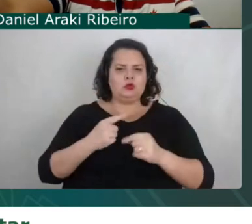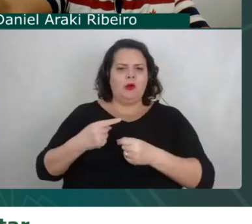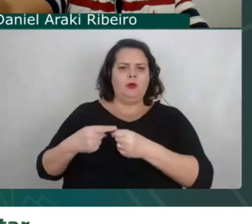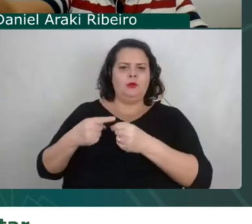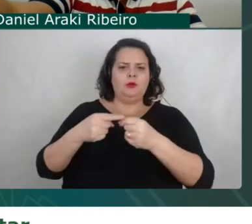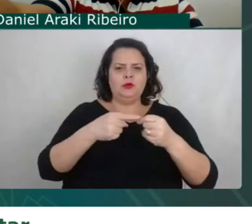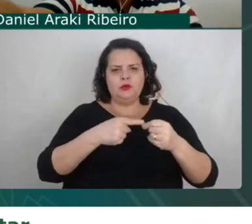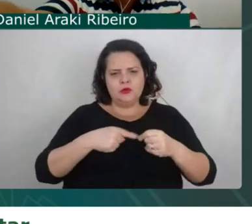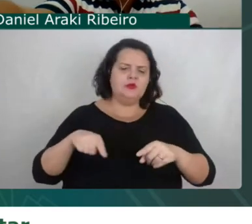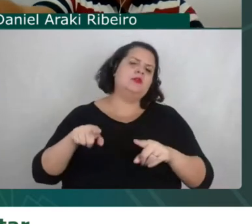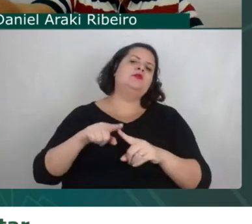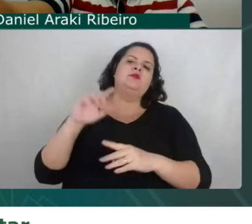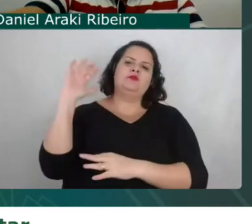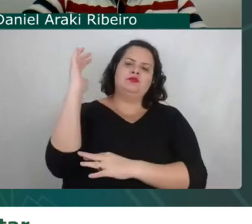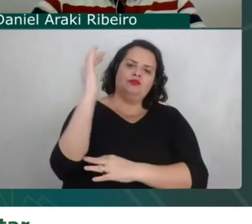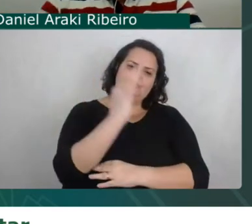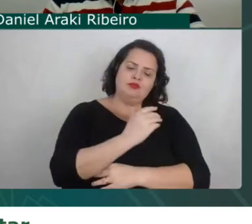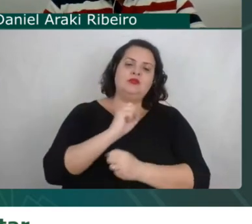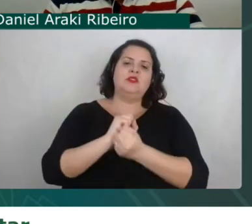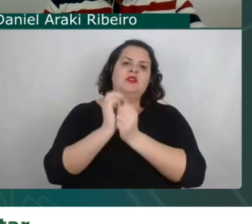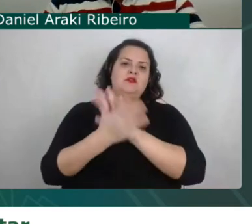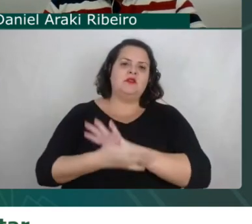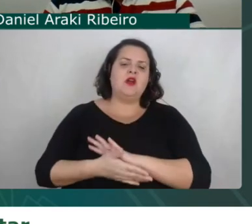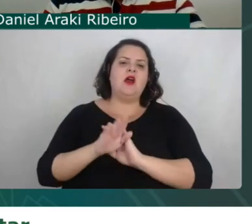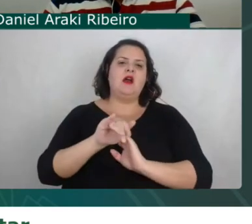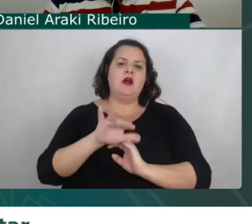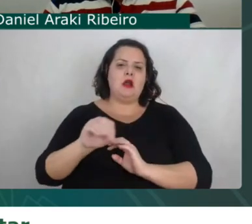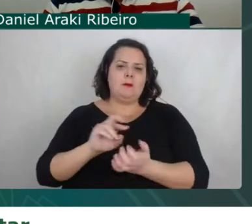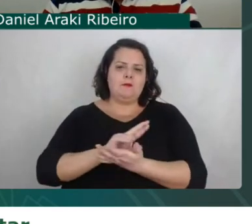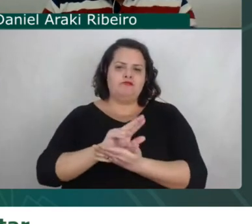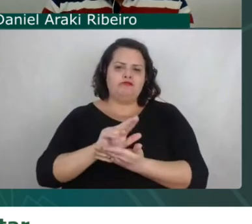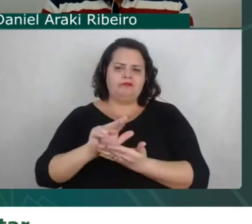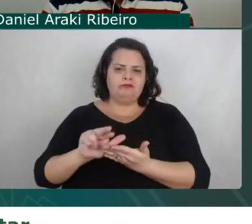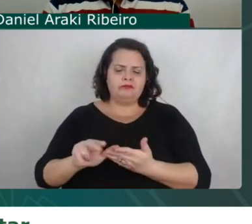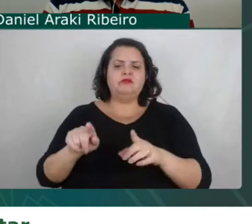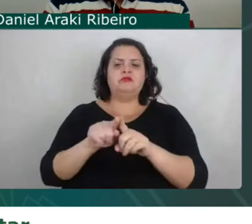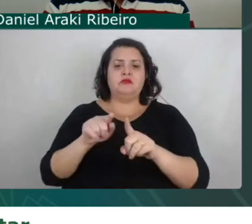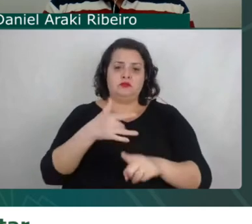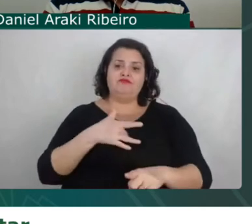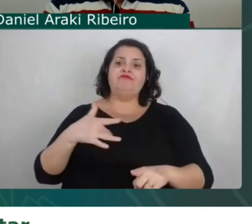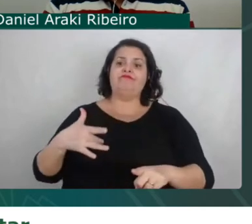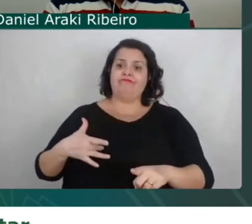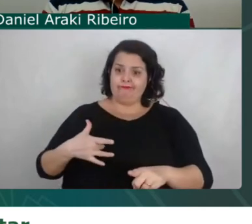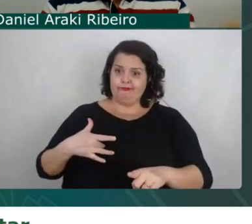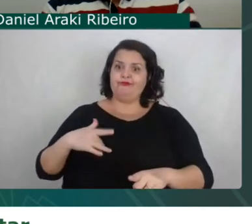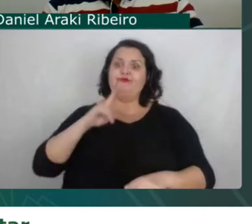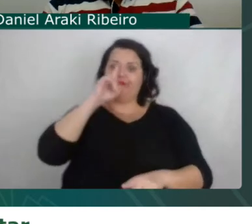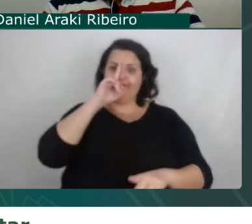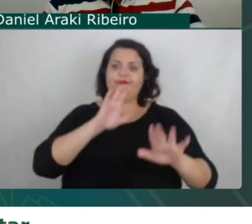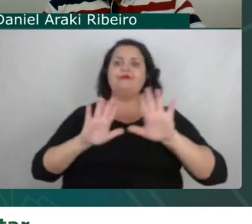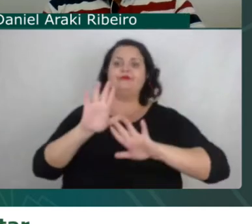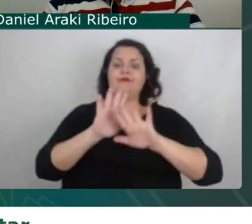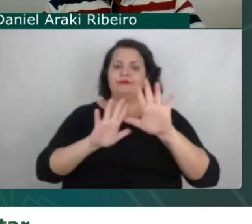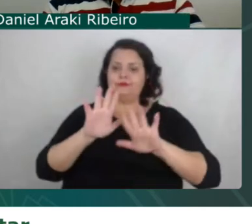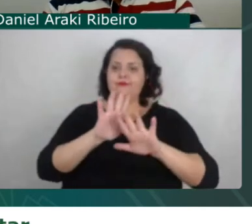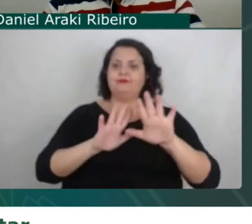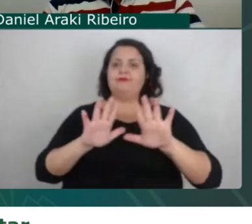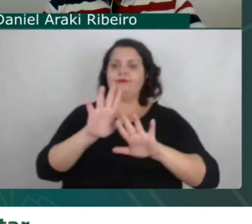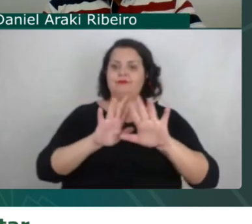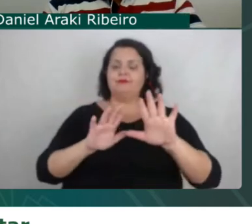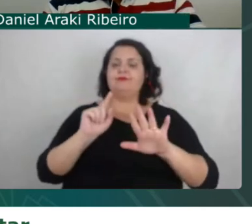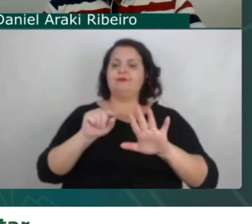coloca em risco não só a biodiversidade, mas coloca em risco a saúde, né, uma questão de saúde, vira uma questão de saúde